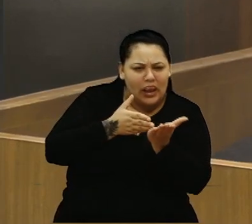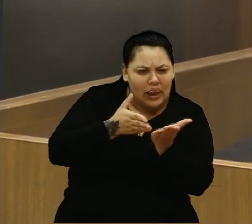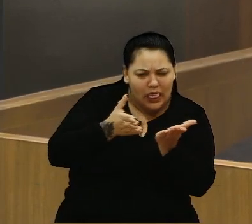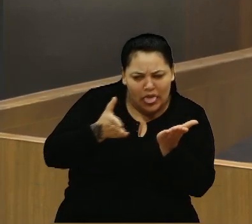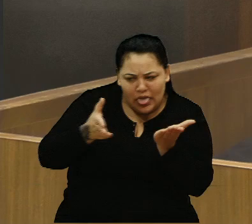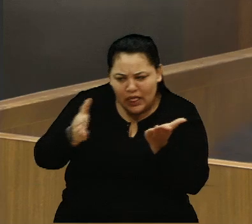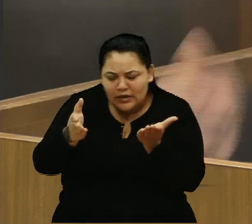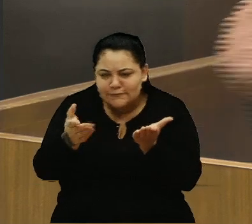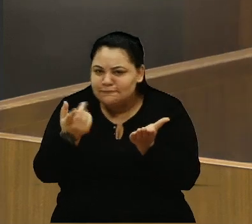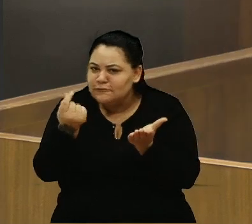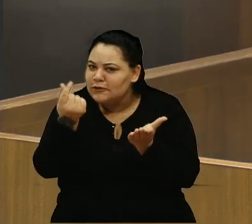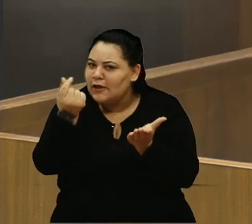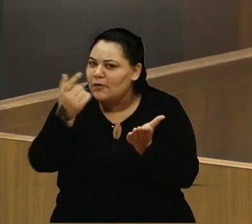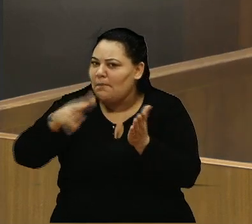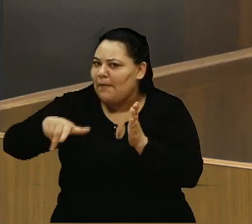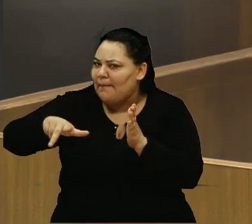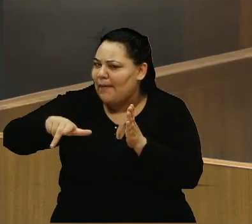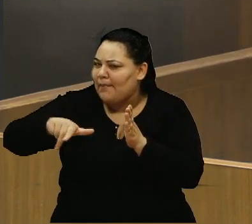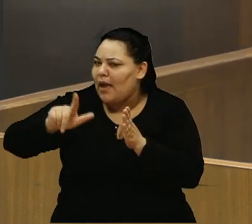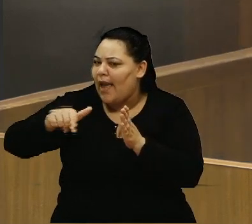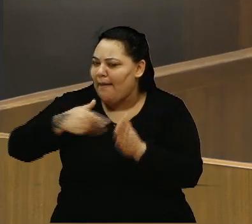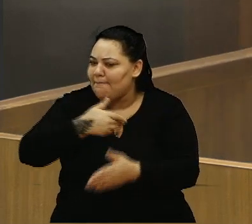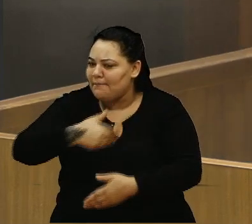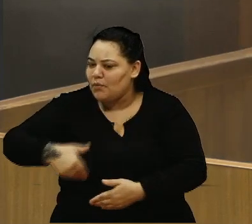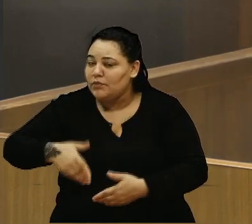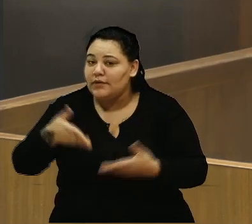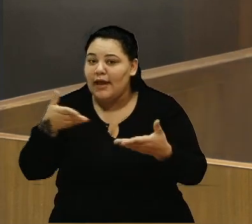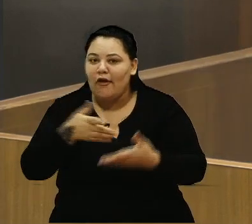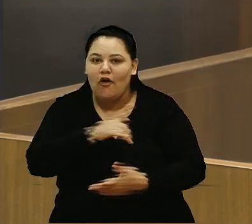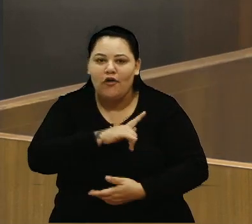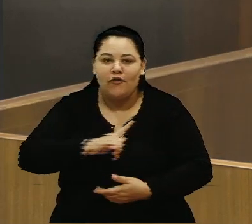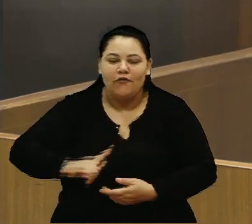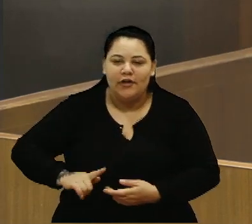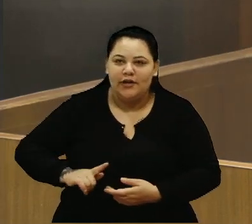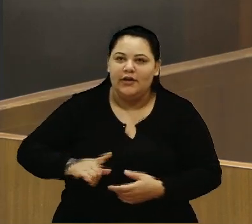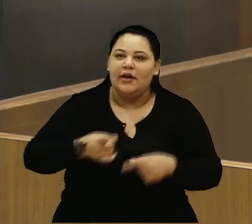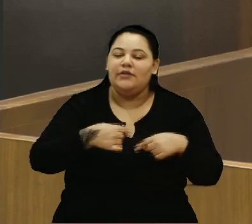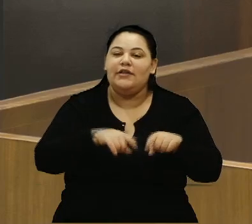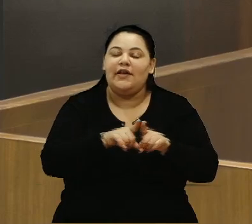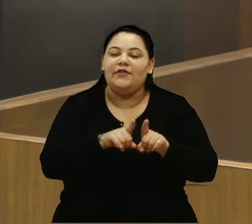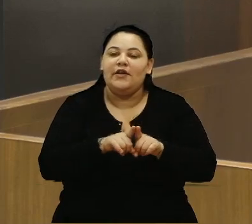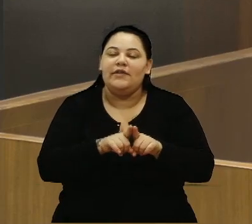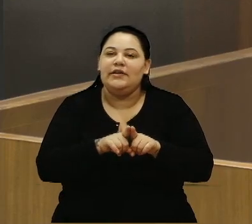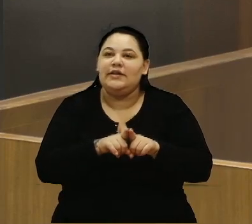público. E agora o governo, né,